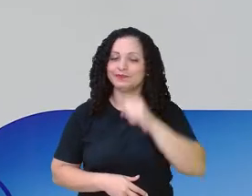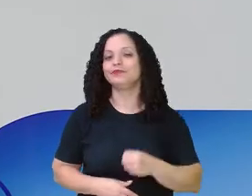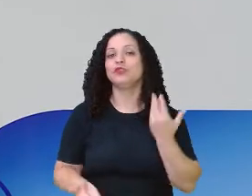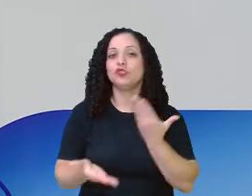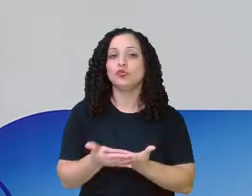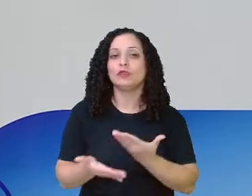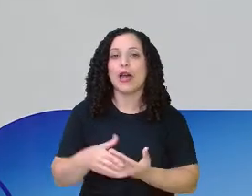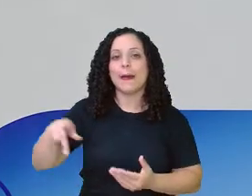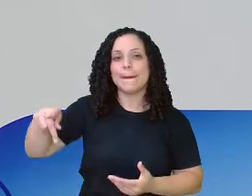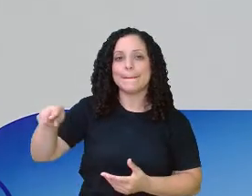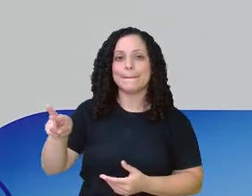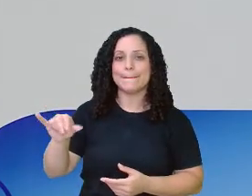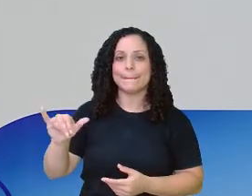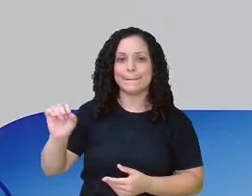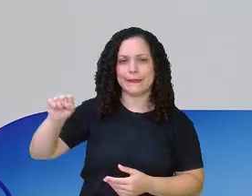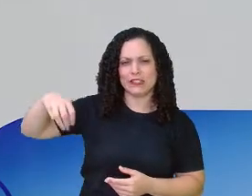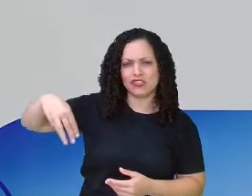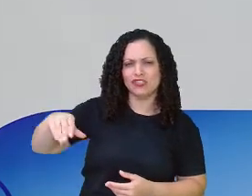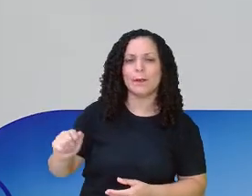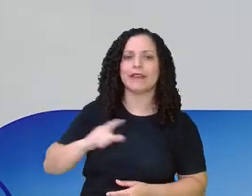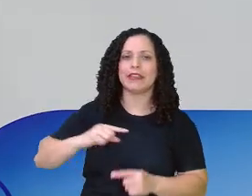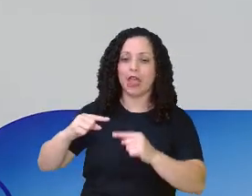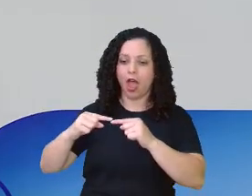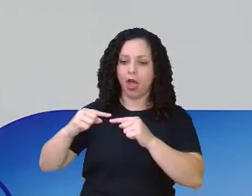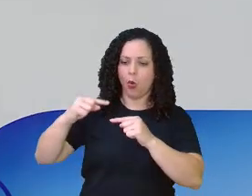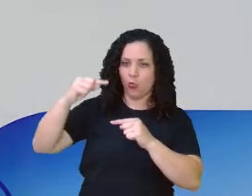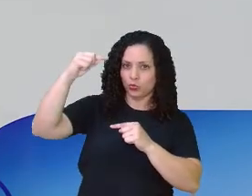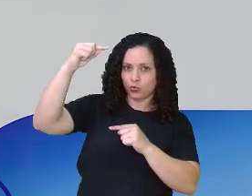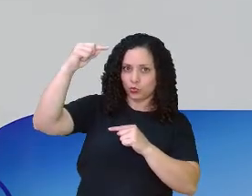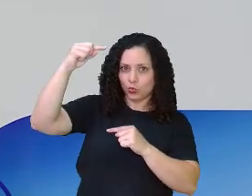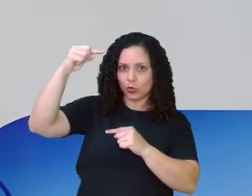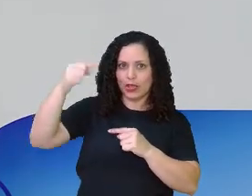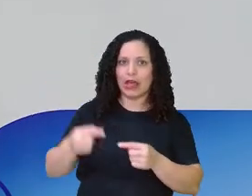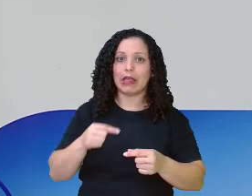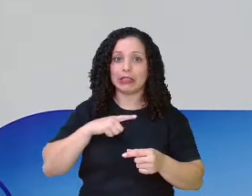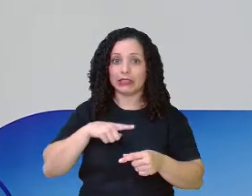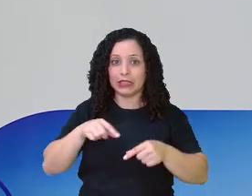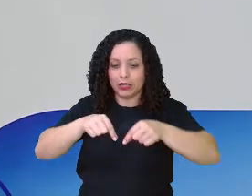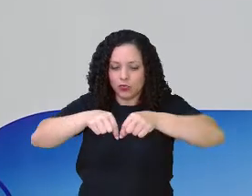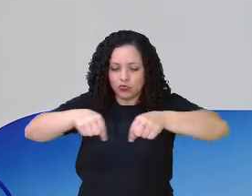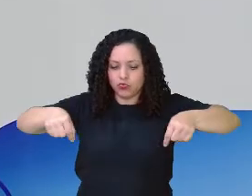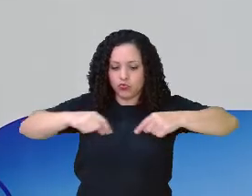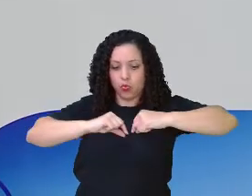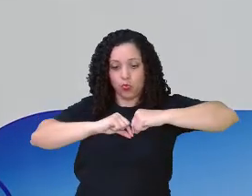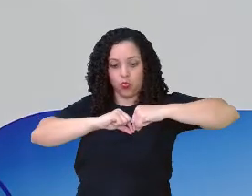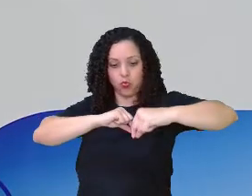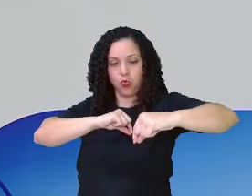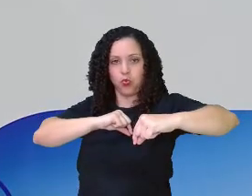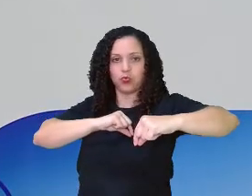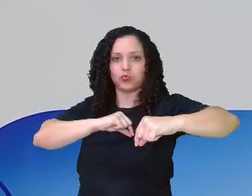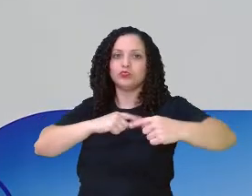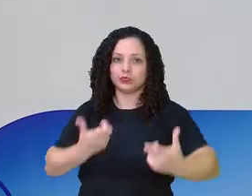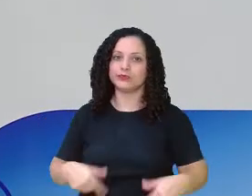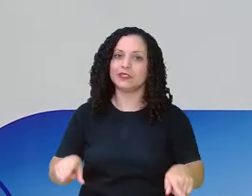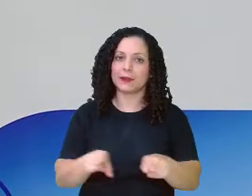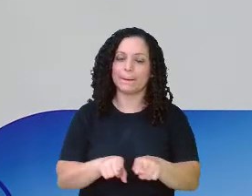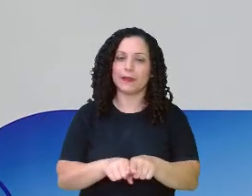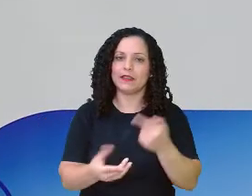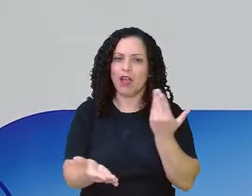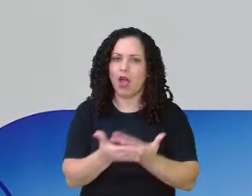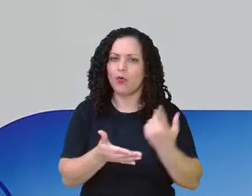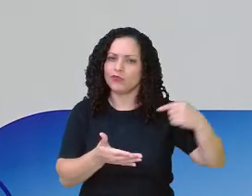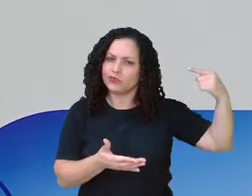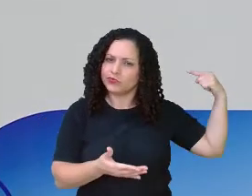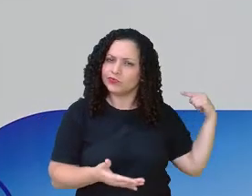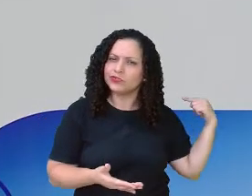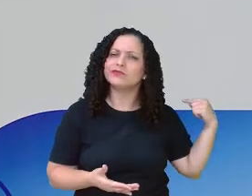que tem comprimento, largura, altura, e a gente vai começar a desenvolver o que a gente falou em aulas anteriores. A gente falou que preciso